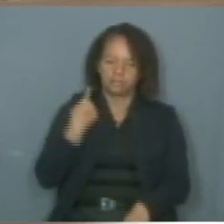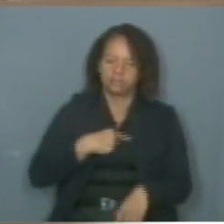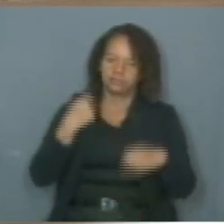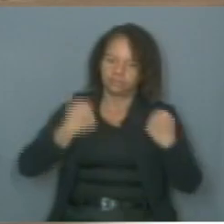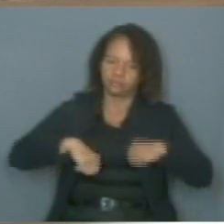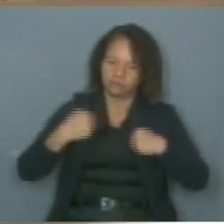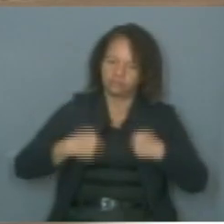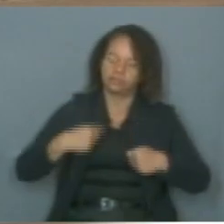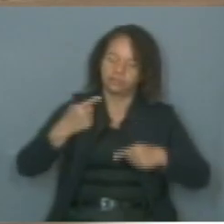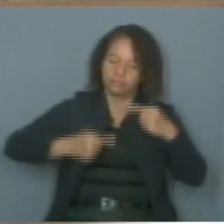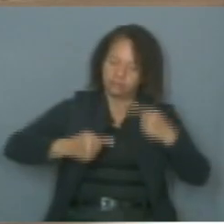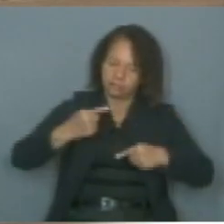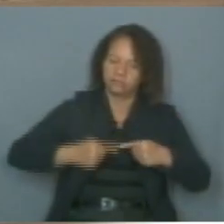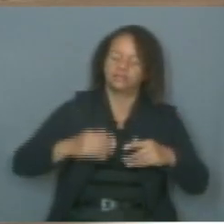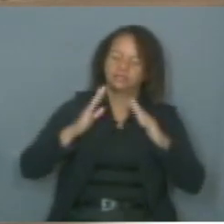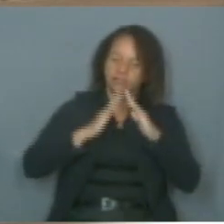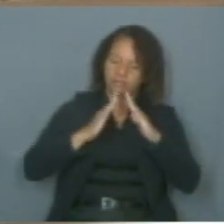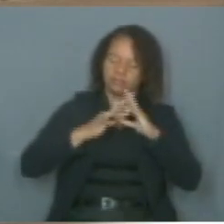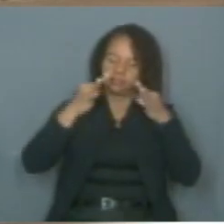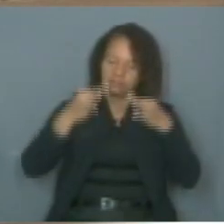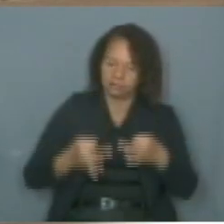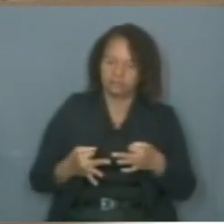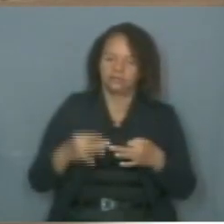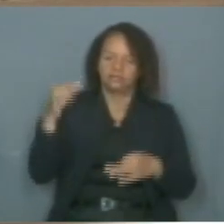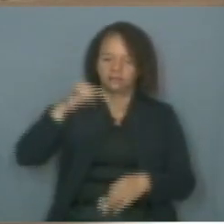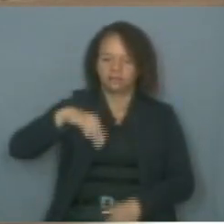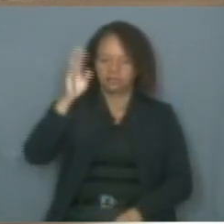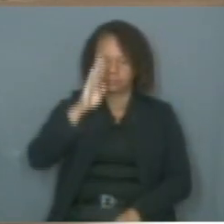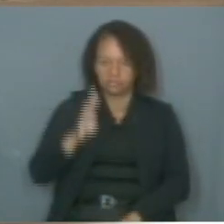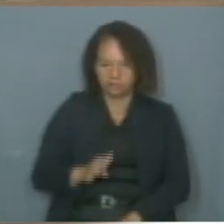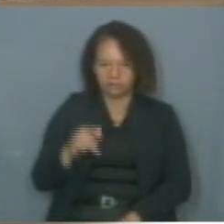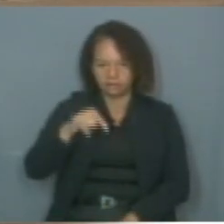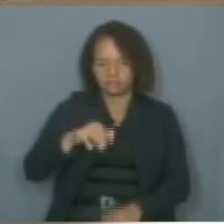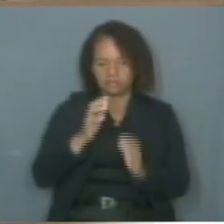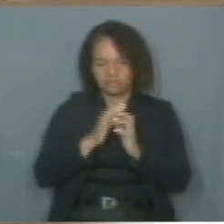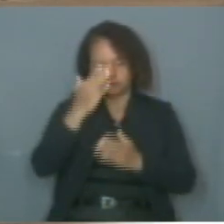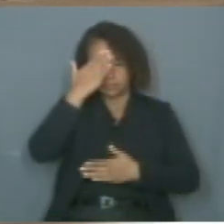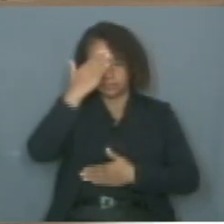precisa de política pública de moradia decente aqui no Brasil e aqui em Recife. Obrigada.